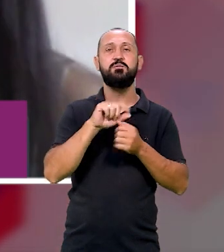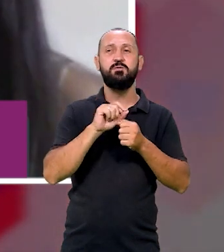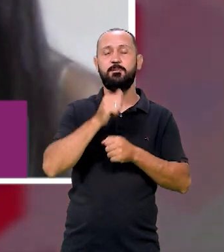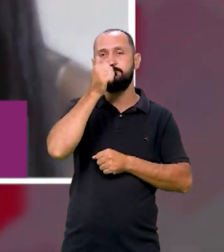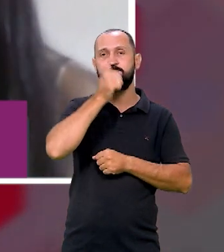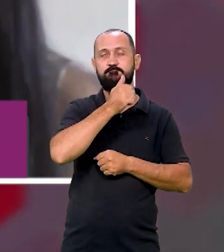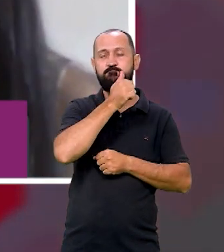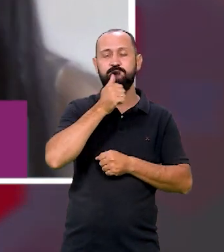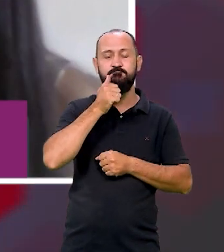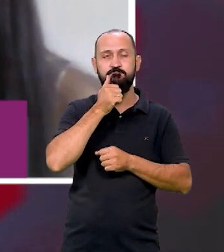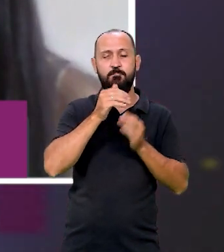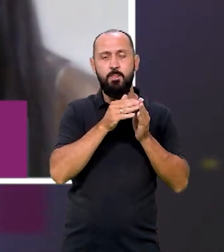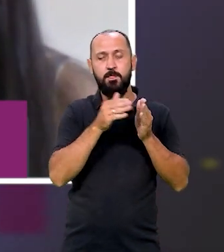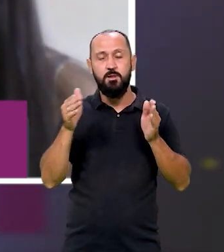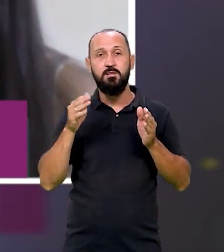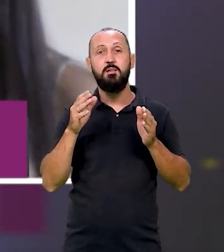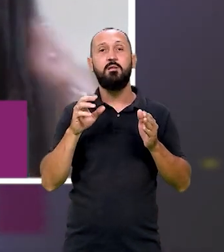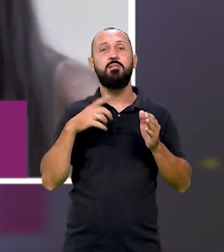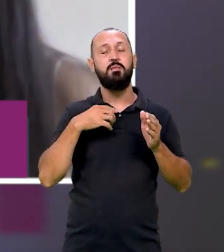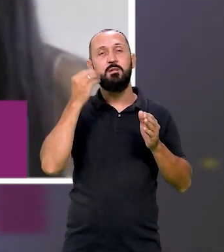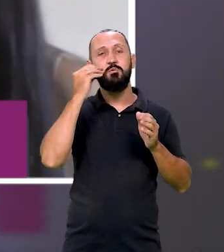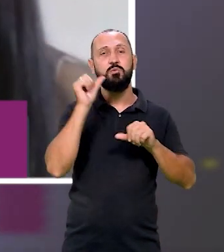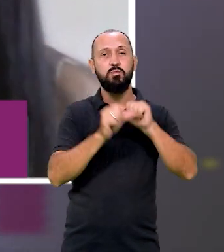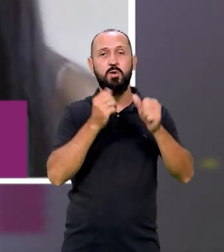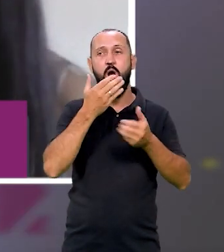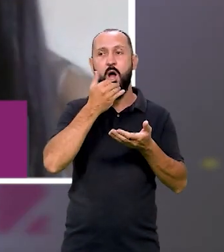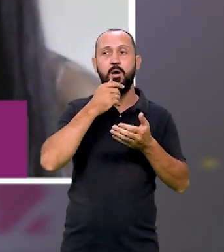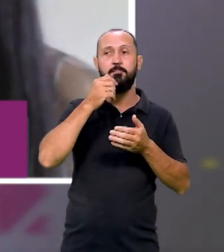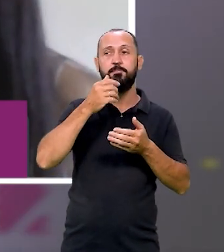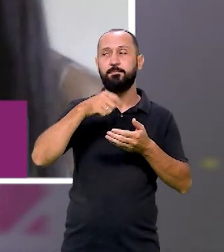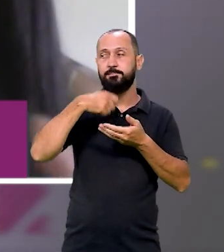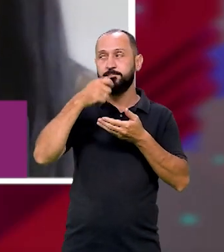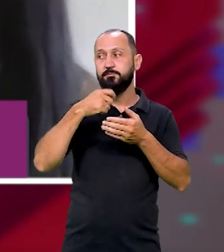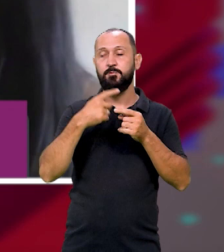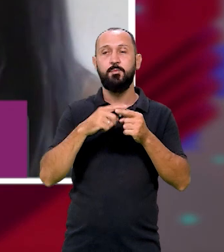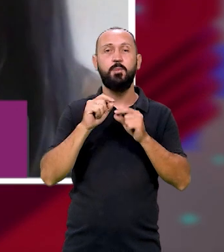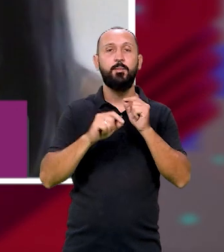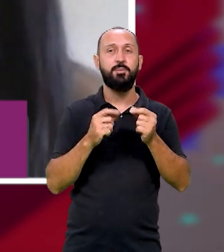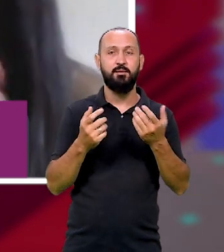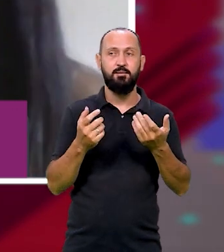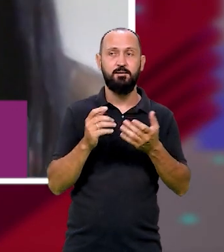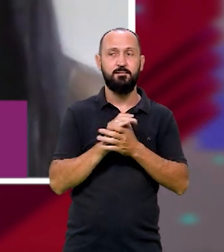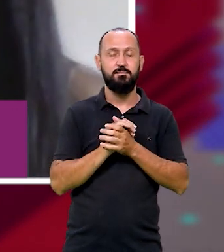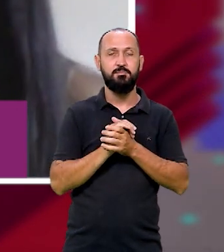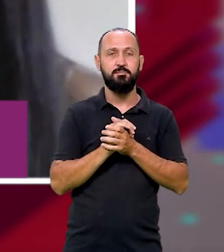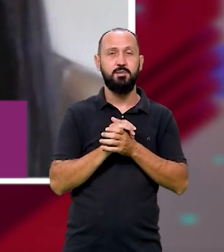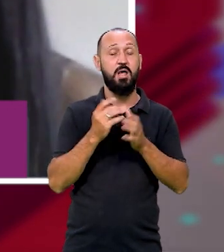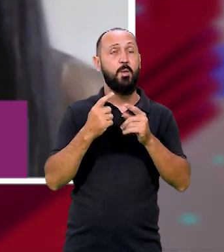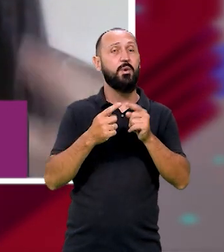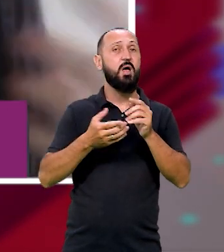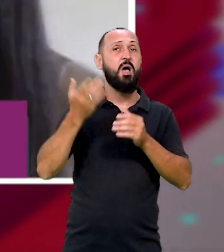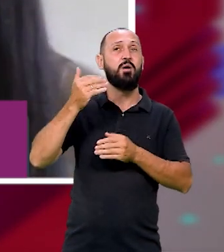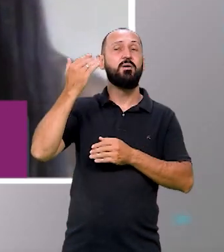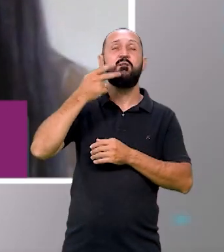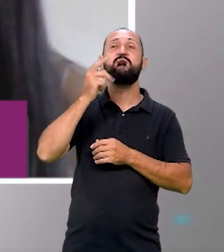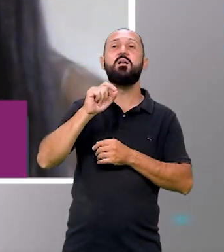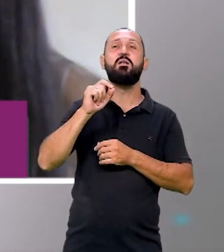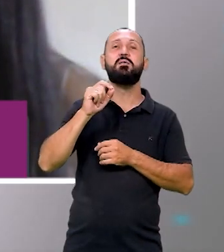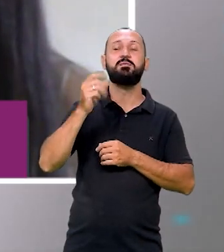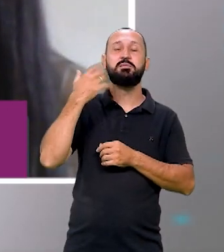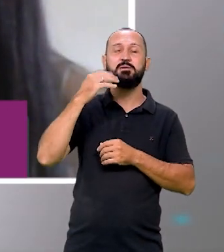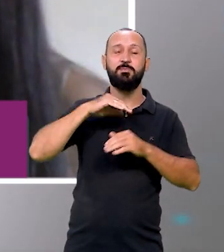está relacionado com os excessos, com a cerveja em excesso, com todo o excesso, né, da proteína, do carboidrato, porque